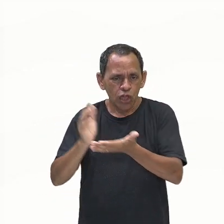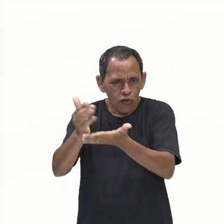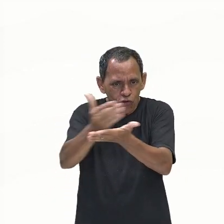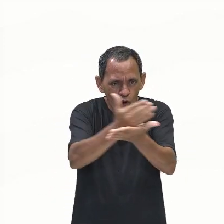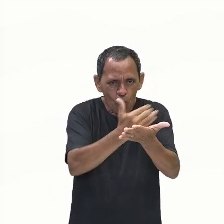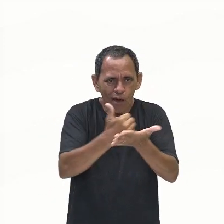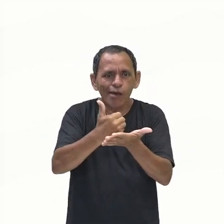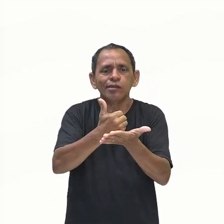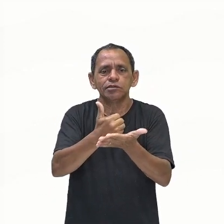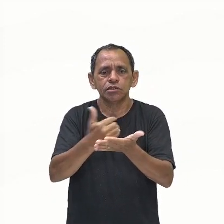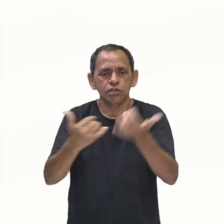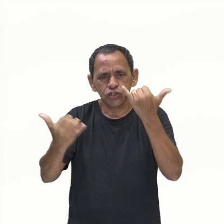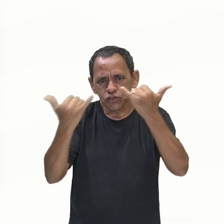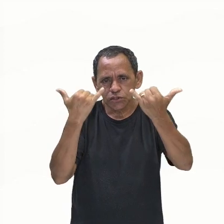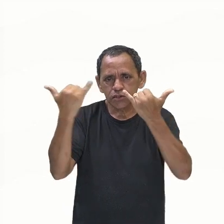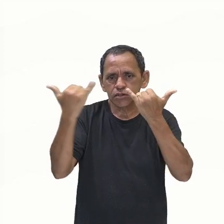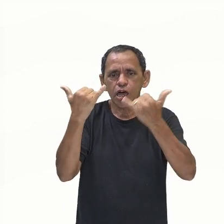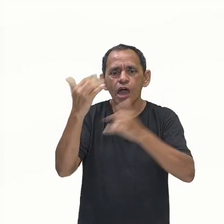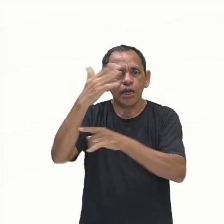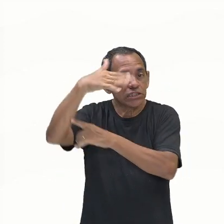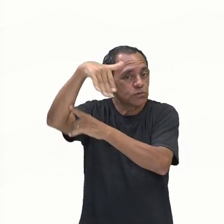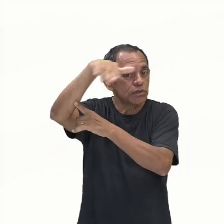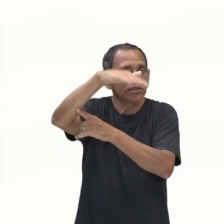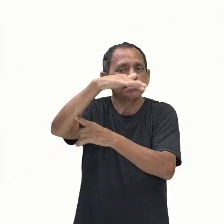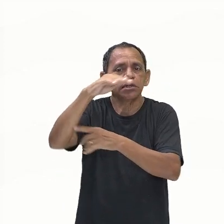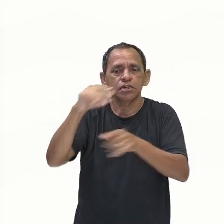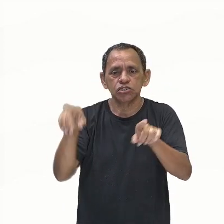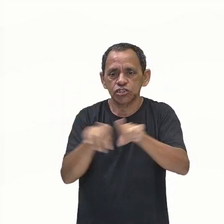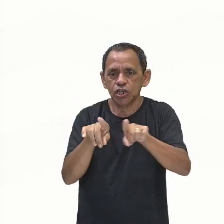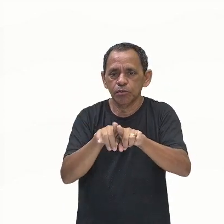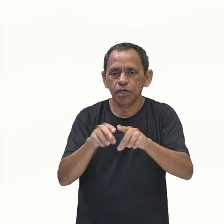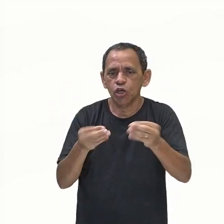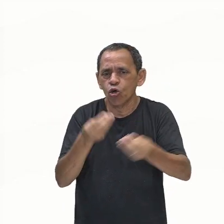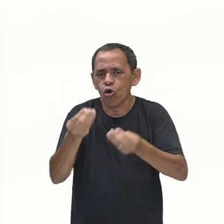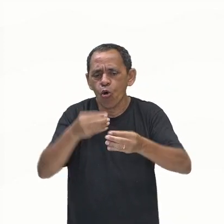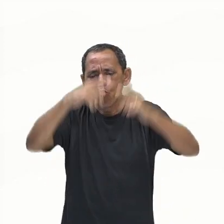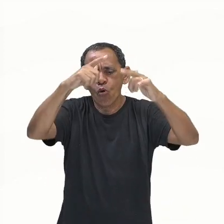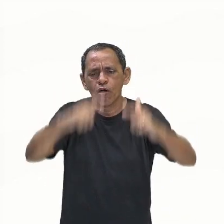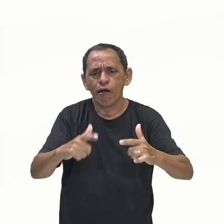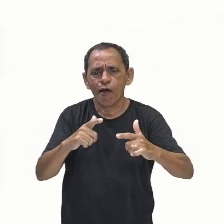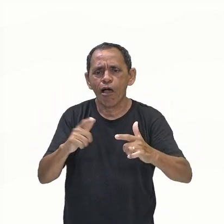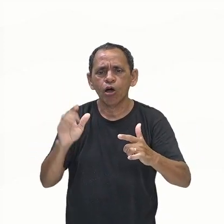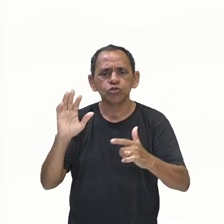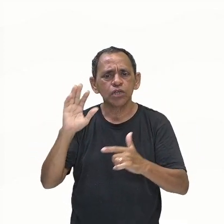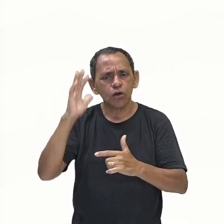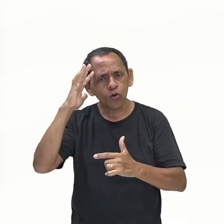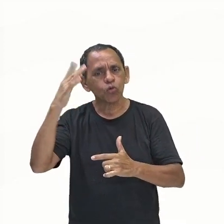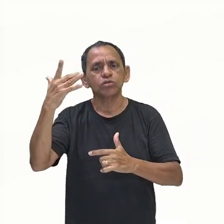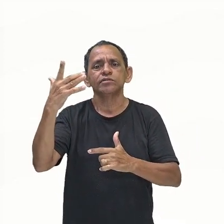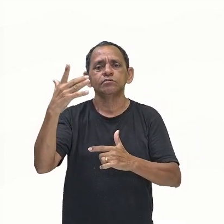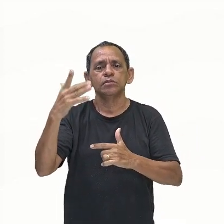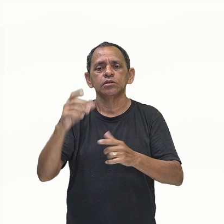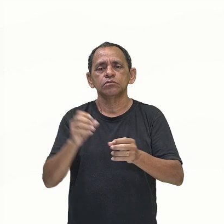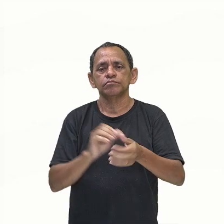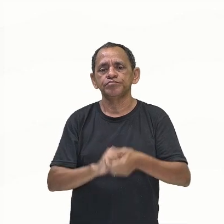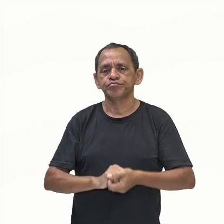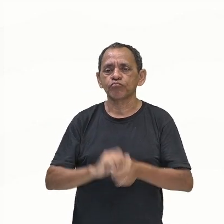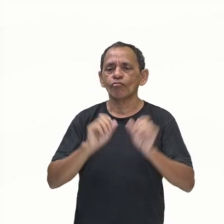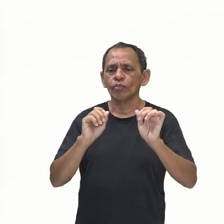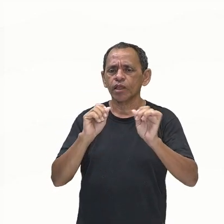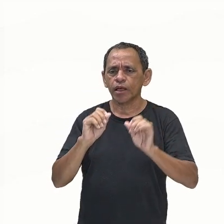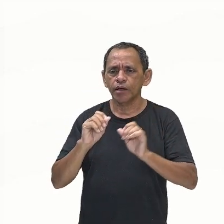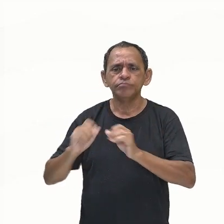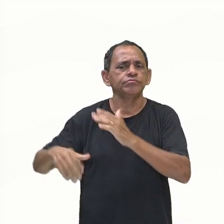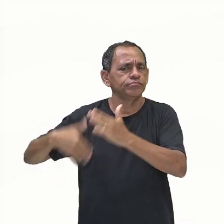sempre interessando a localização dos eventos. Então, o que é o geoprocessamento? É processamento